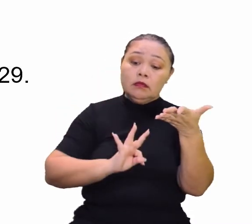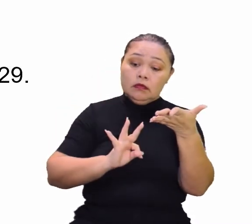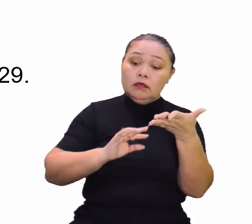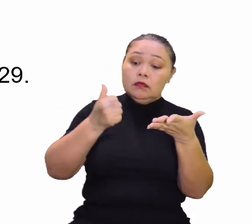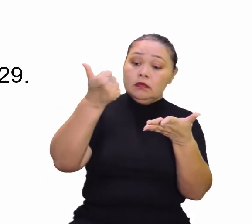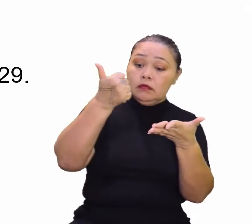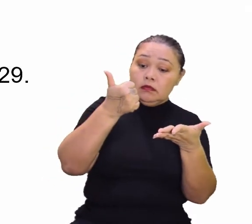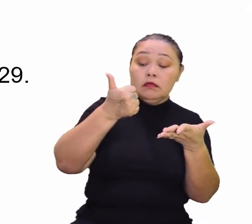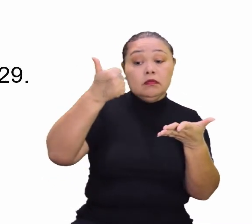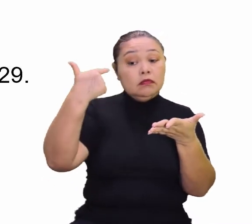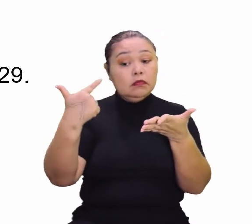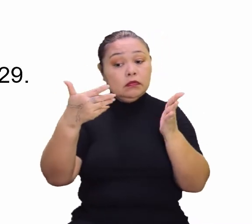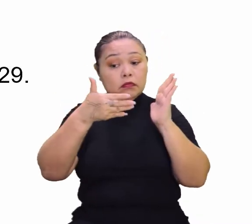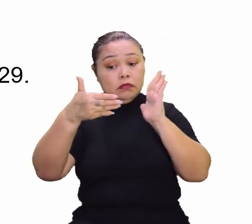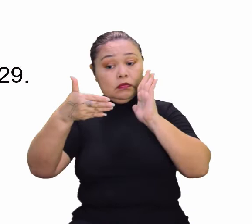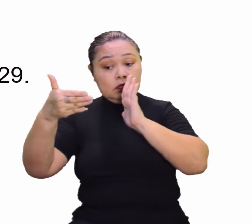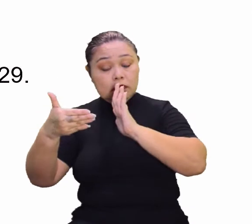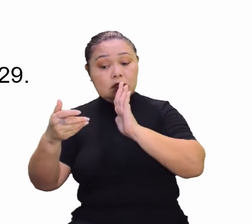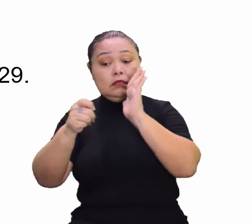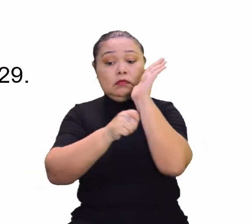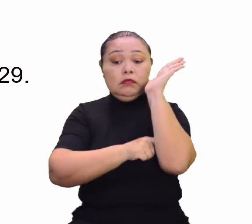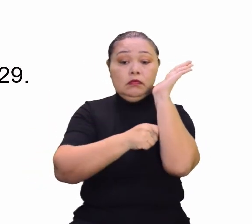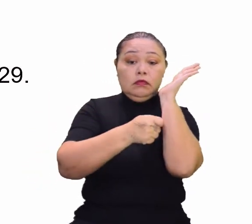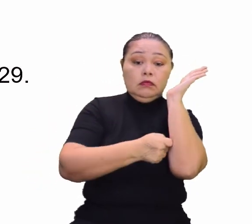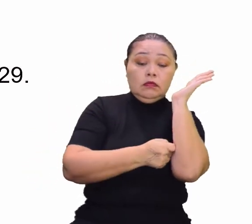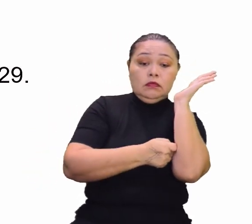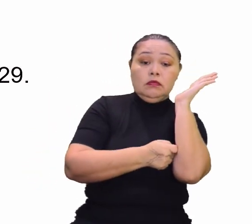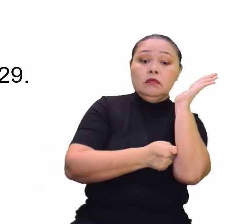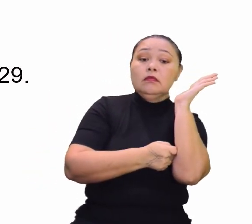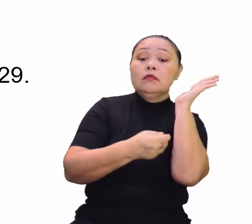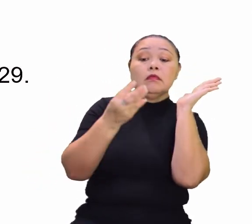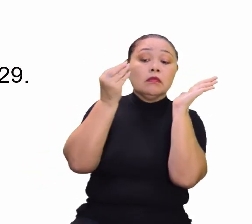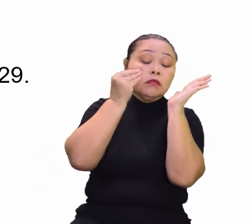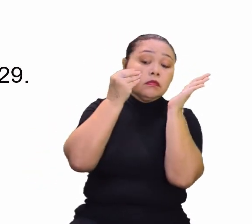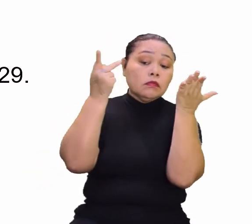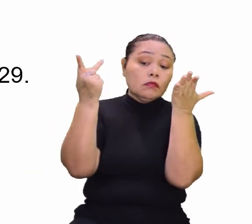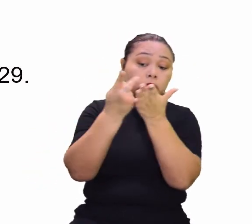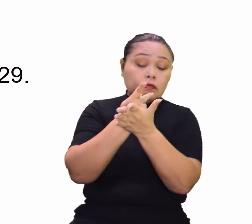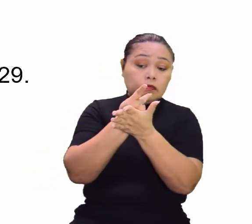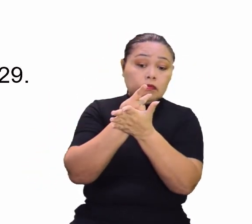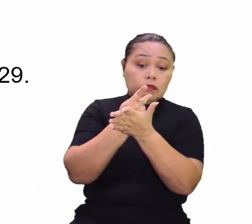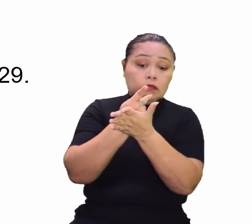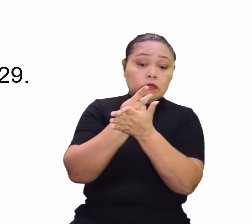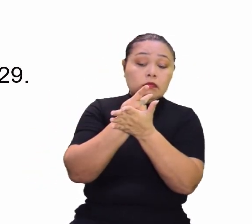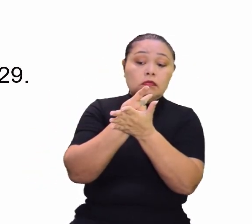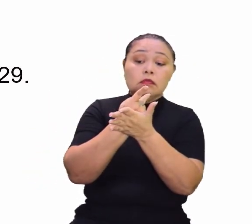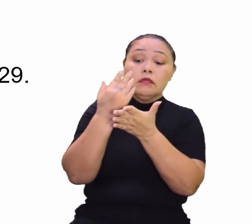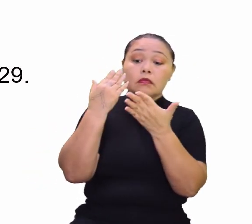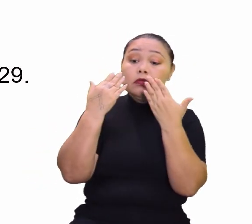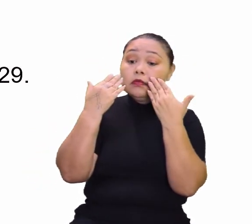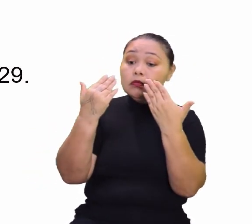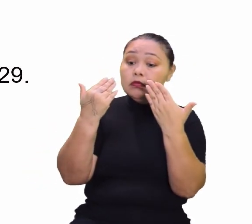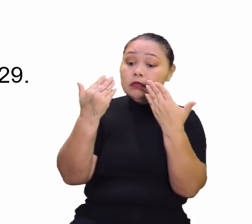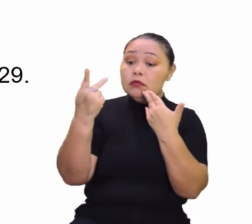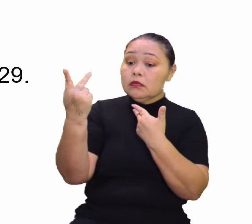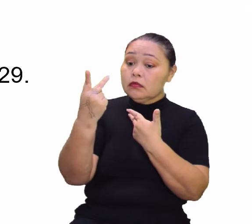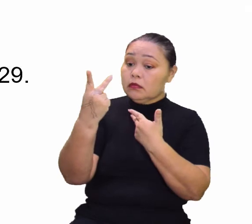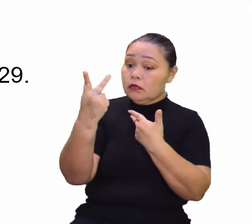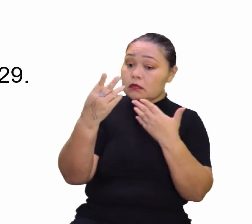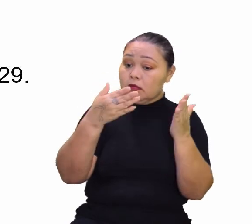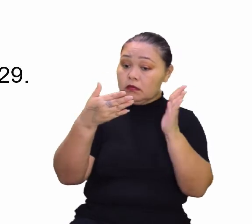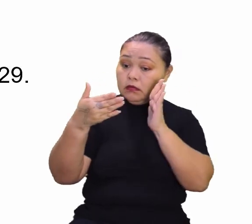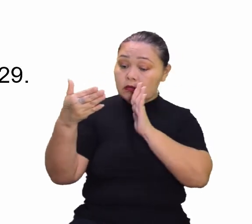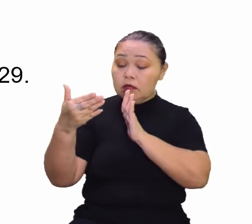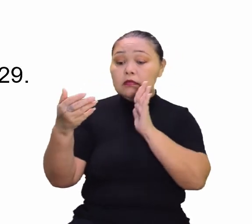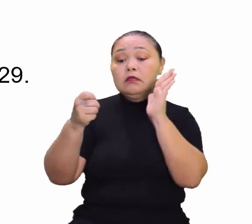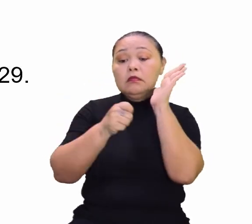sobre primeiro e segundo ciclo da borracha. Então, ele quer verificar acontecimentos que retratam esses dois períodos